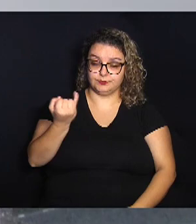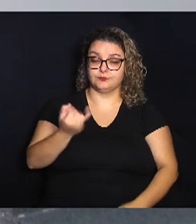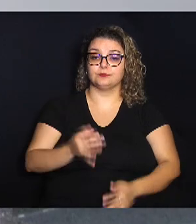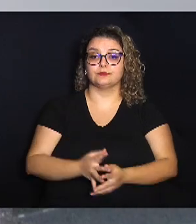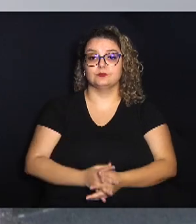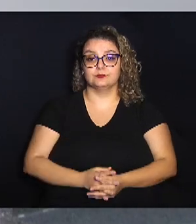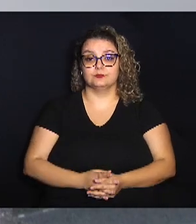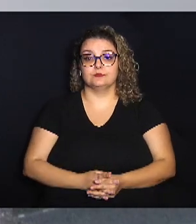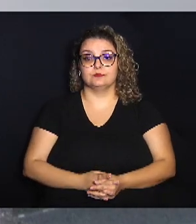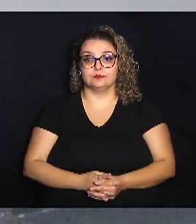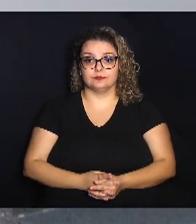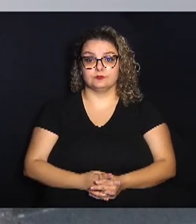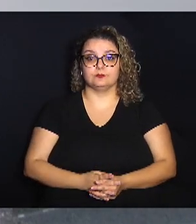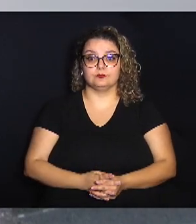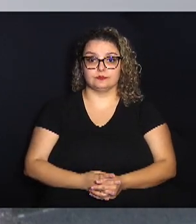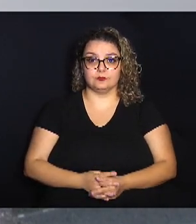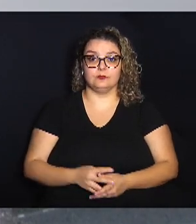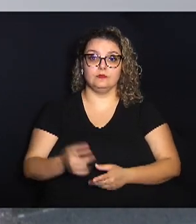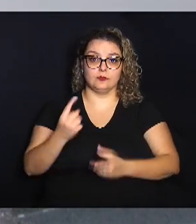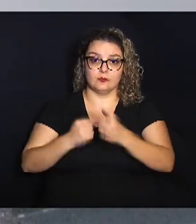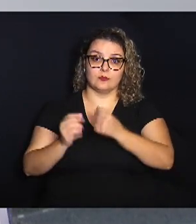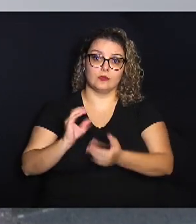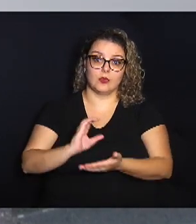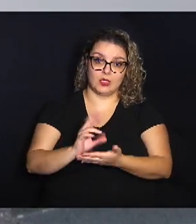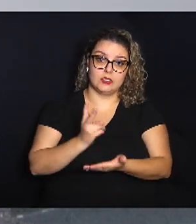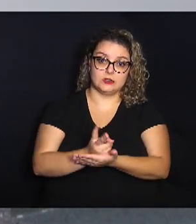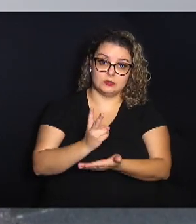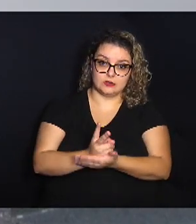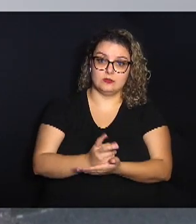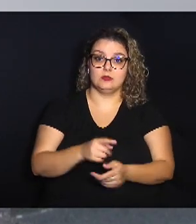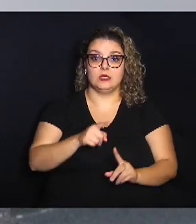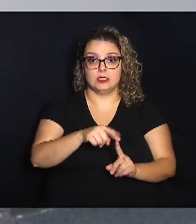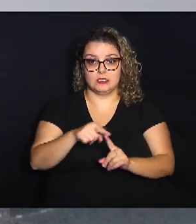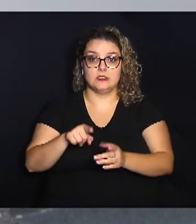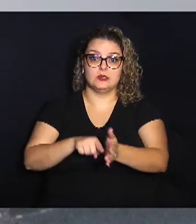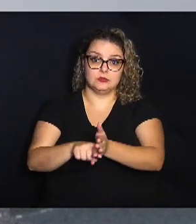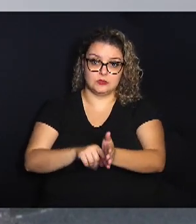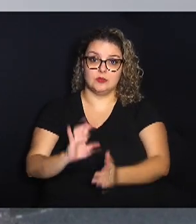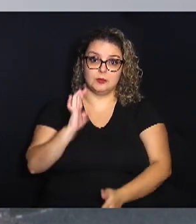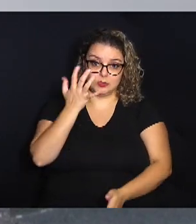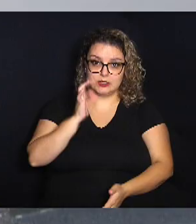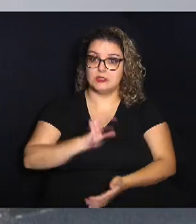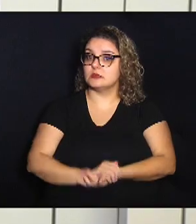fato imprescindível o financiamento contínuo para que esse tipo de pesquisa aconteça.